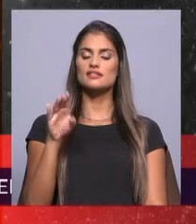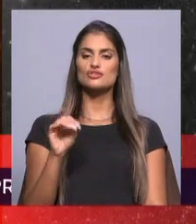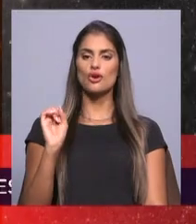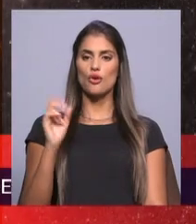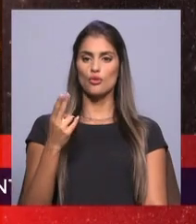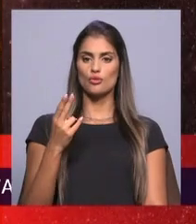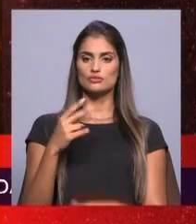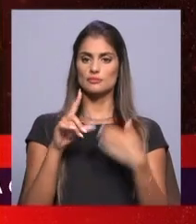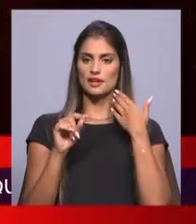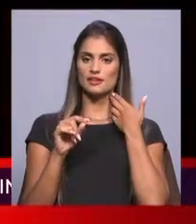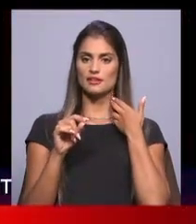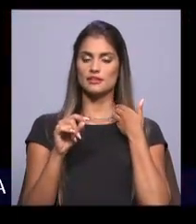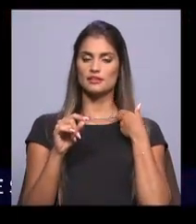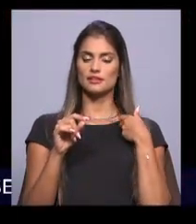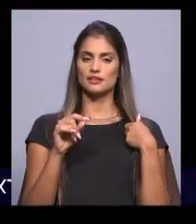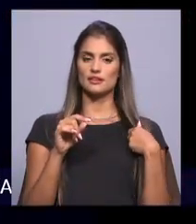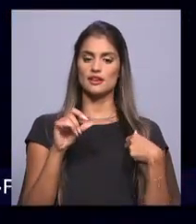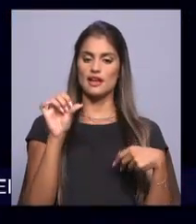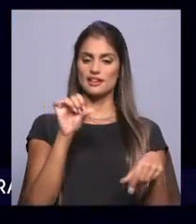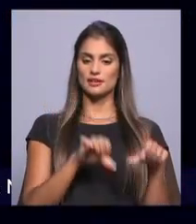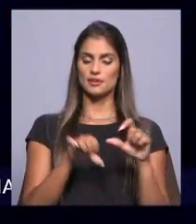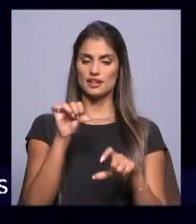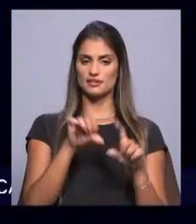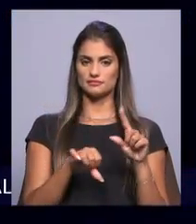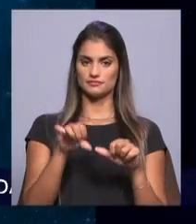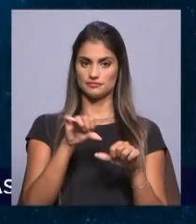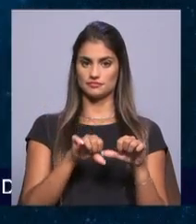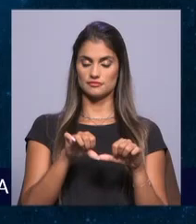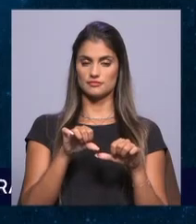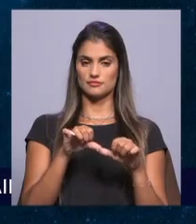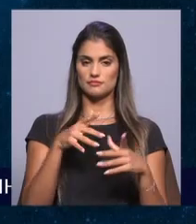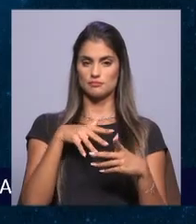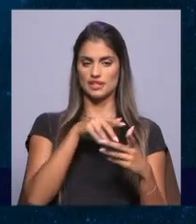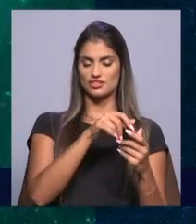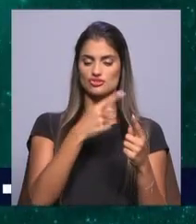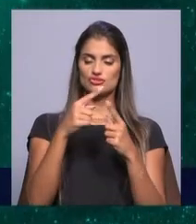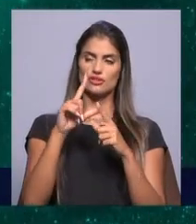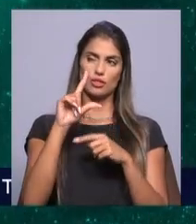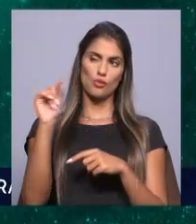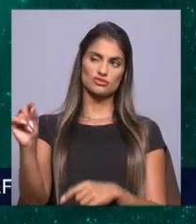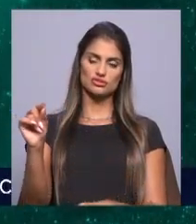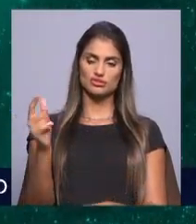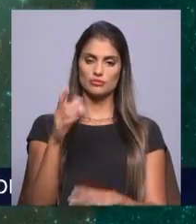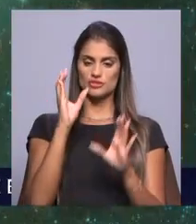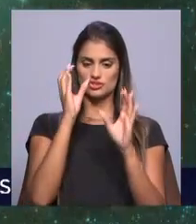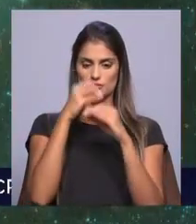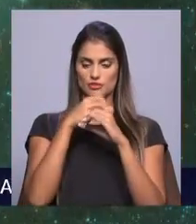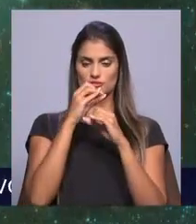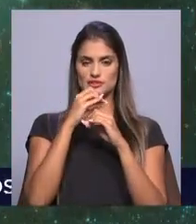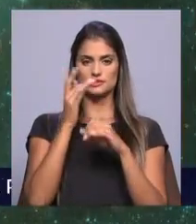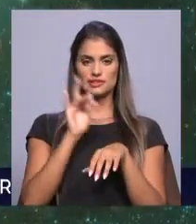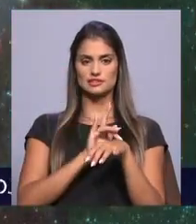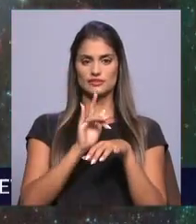a química da atmosfera de planetas distantes. E, portanto, termos um telescópio que é extraordinariamente sensível